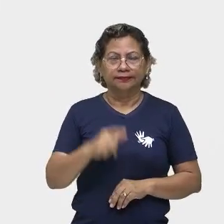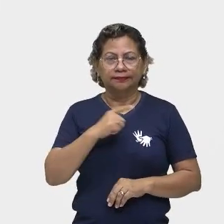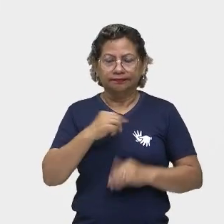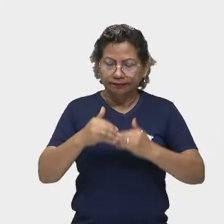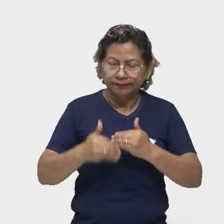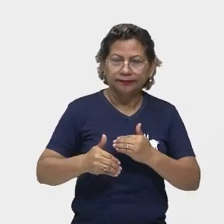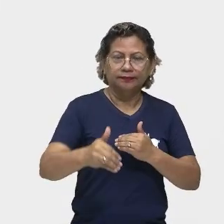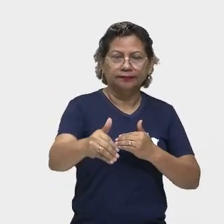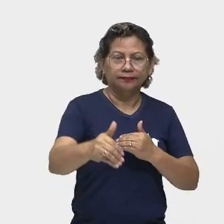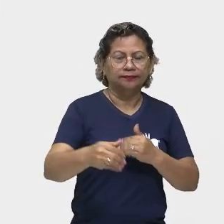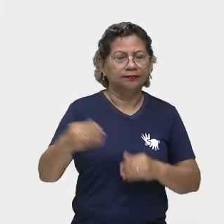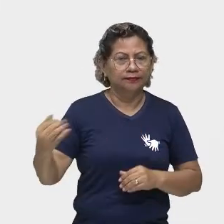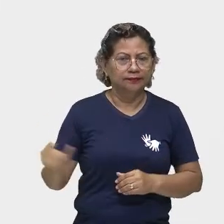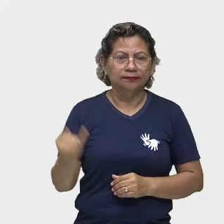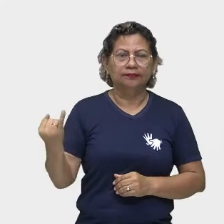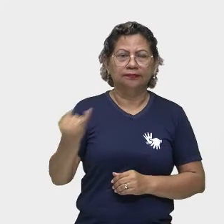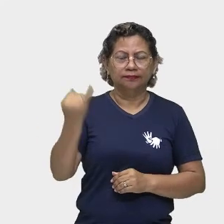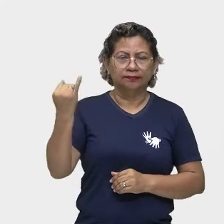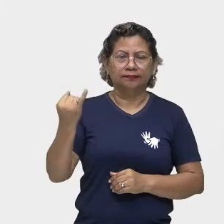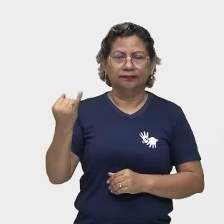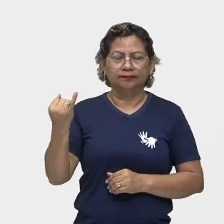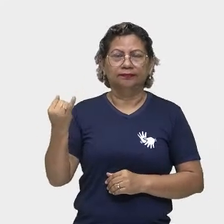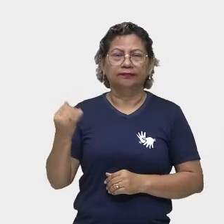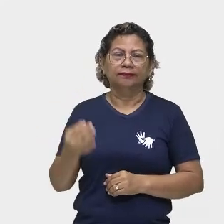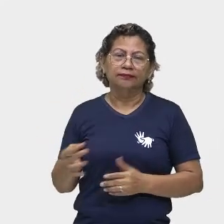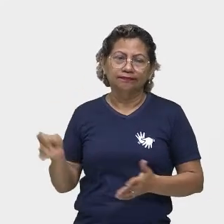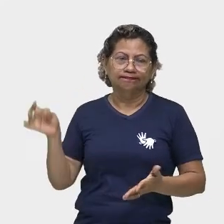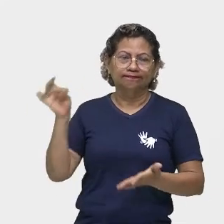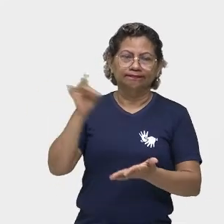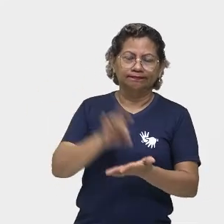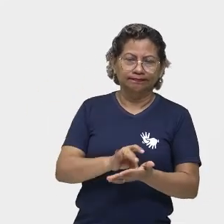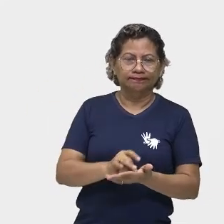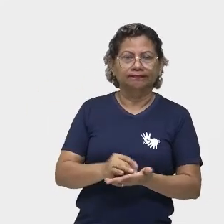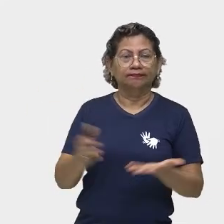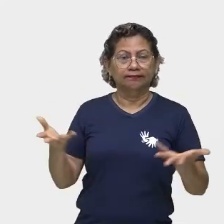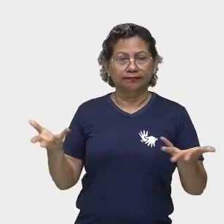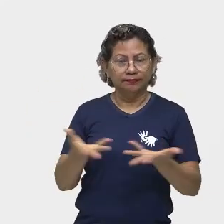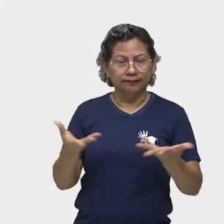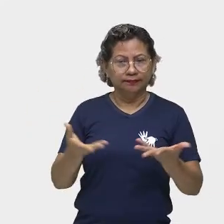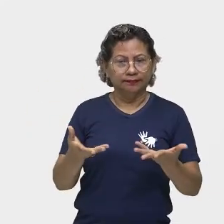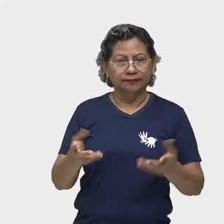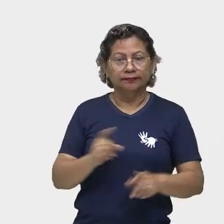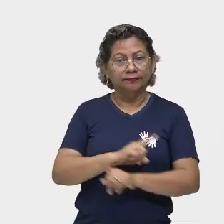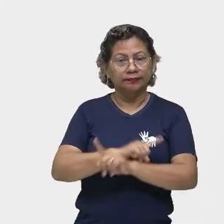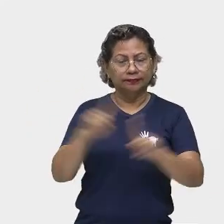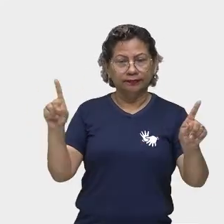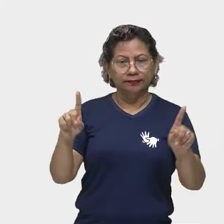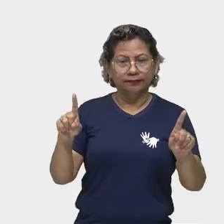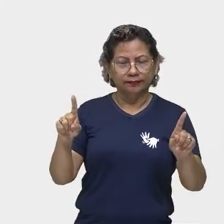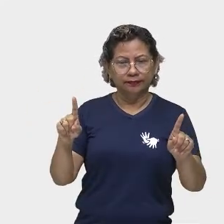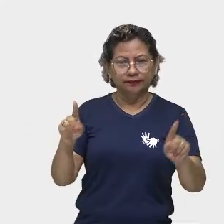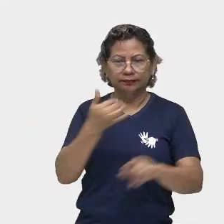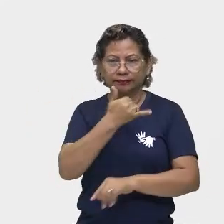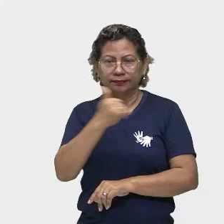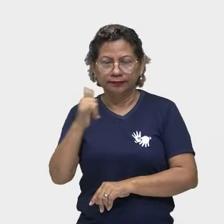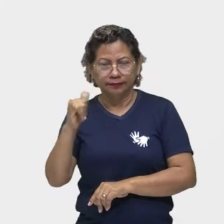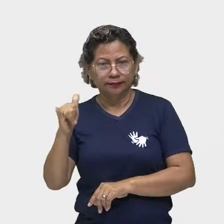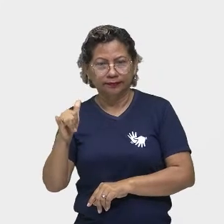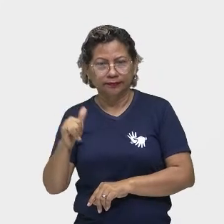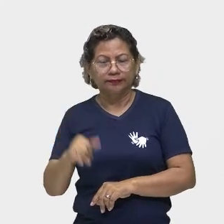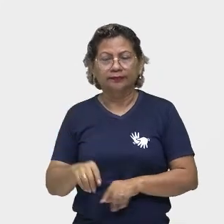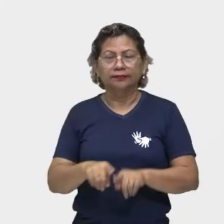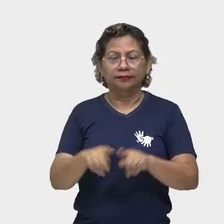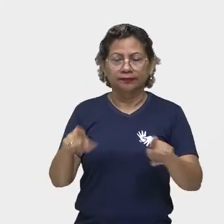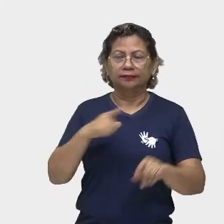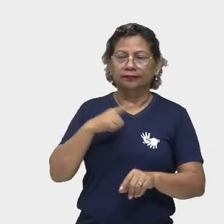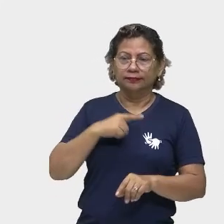mais importante fonte de energia da atualidade. Trata-se de uma fonte não renovável e que atua na produção de